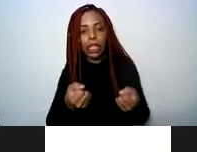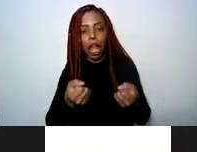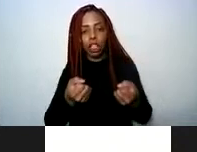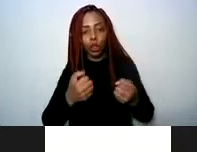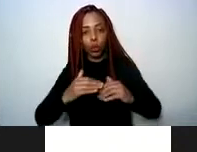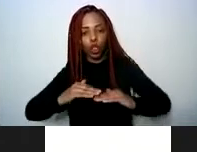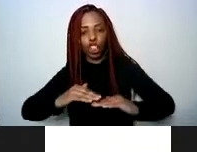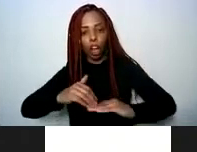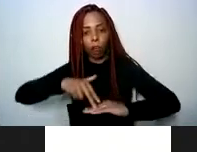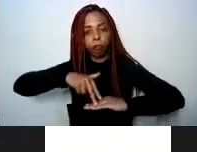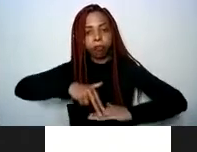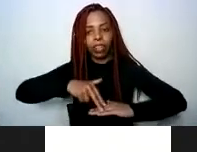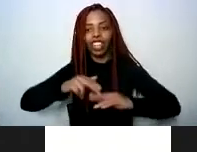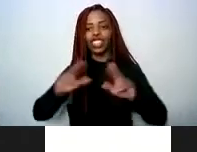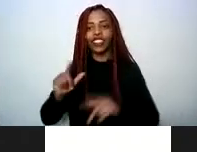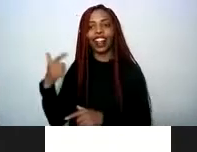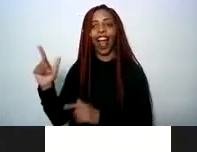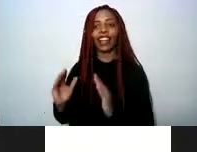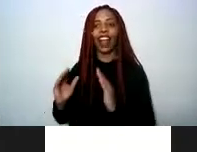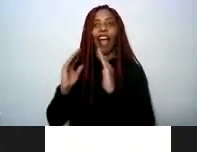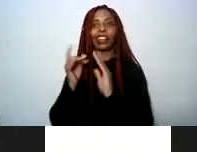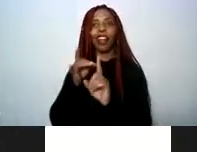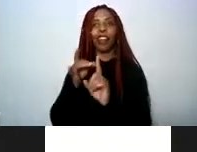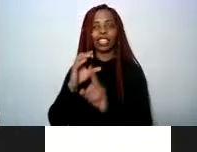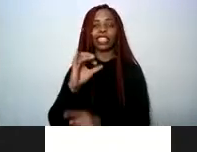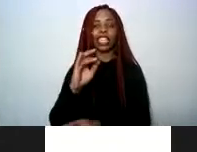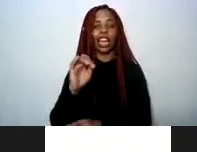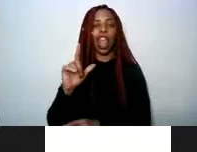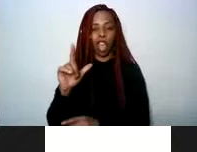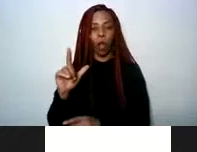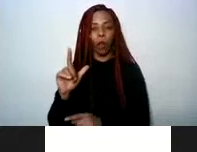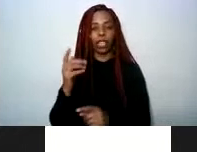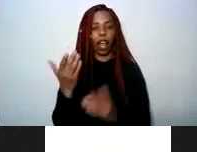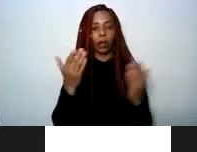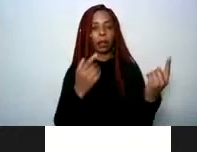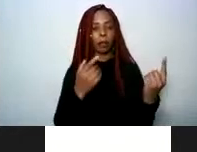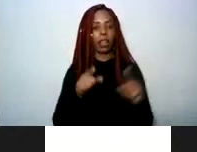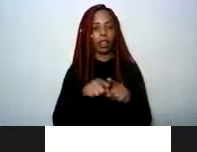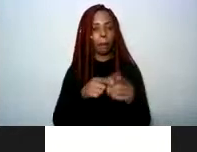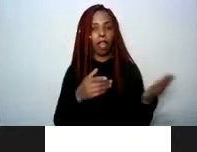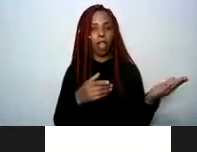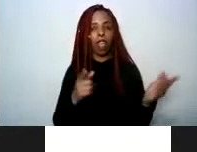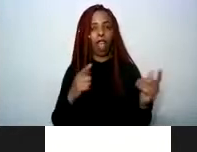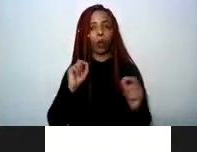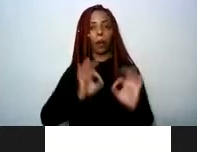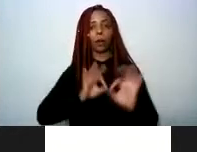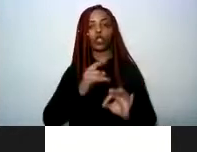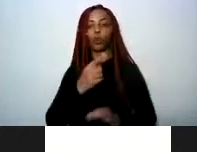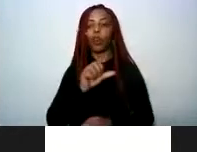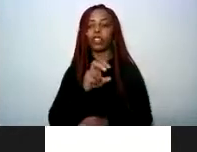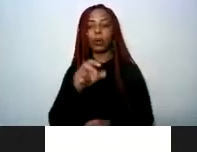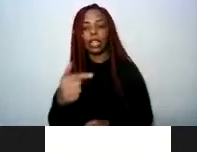vizinha ali a casa de vidro a casa Valera Cirel que é essa primeira que a gente está vendo ela foi projetada em 57 e